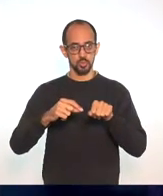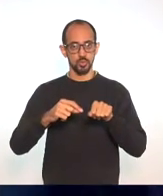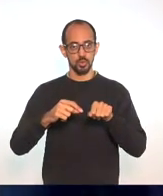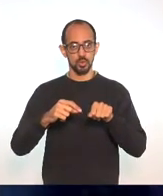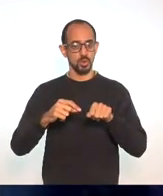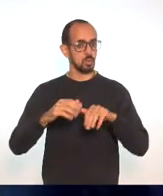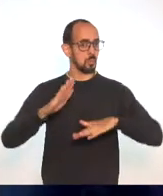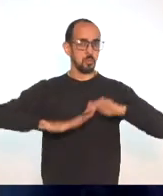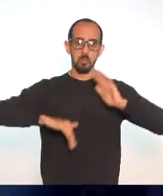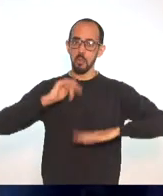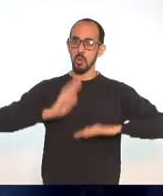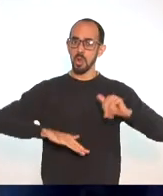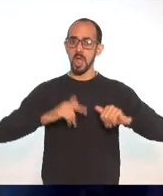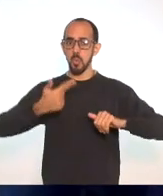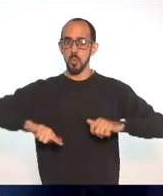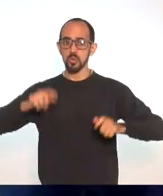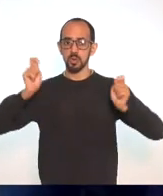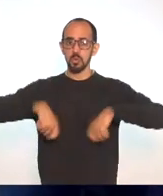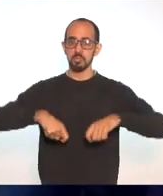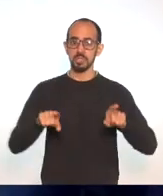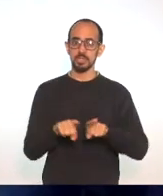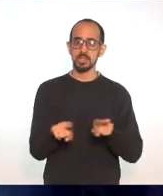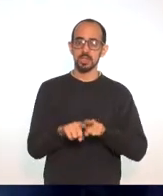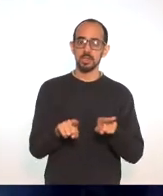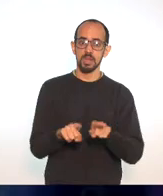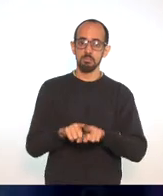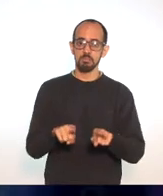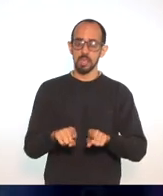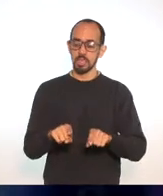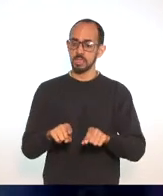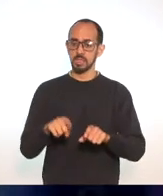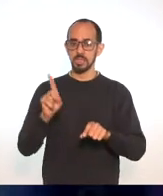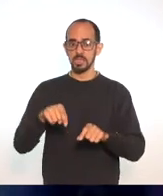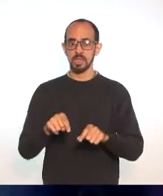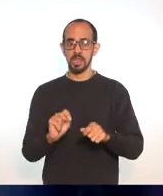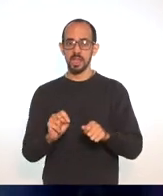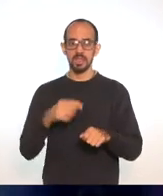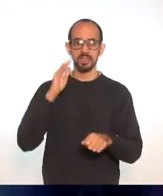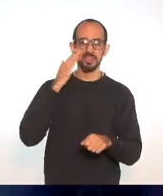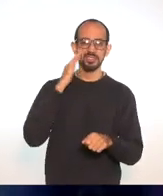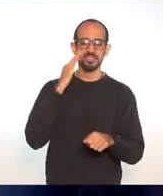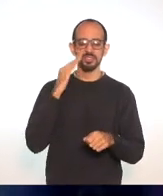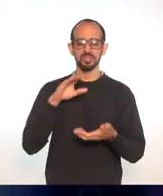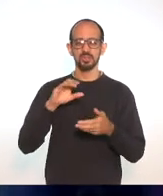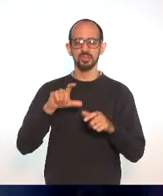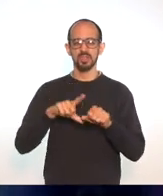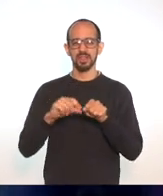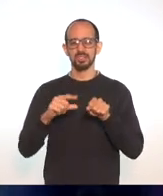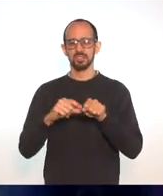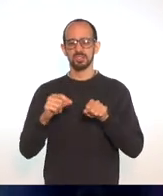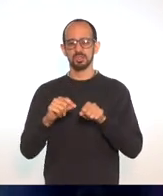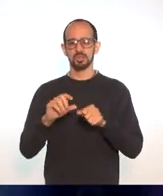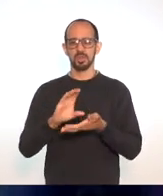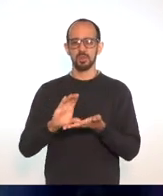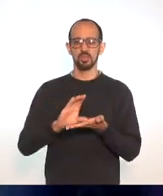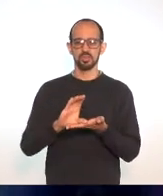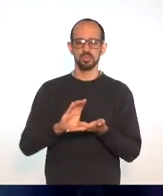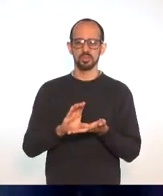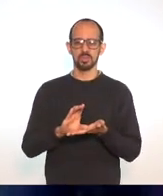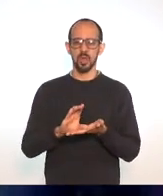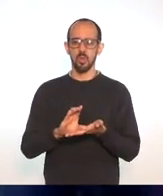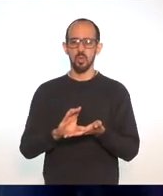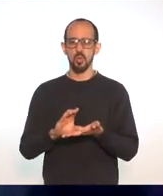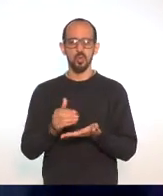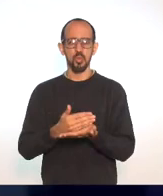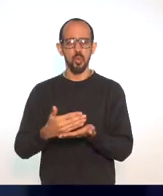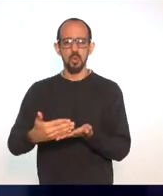outra competência é enche o vida em qualquer um artigo da constituição ele é a princípio não